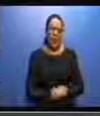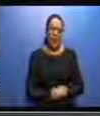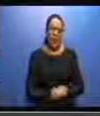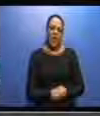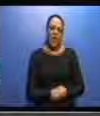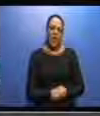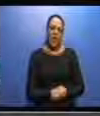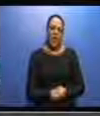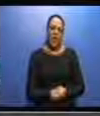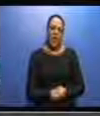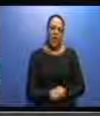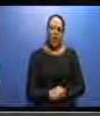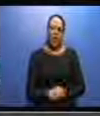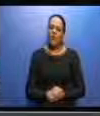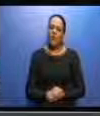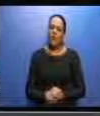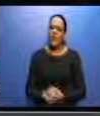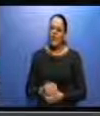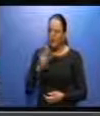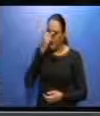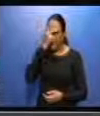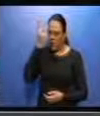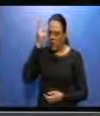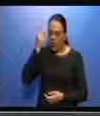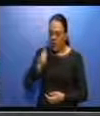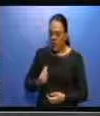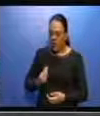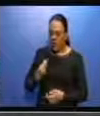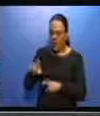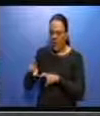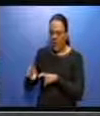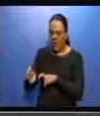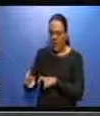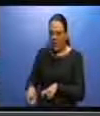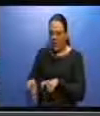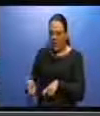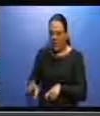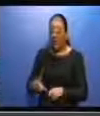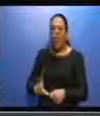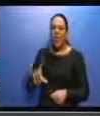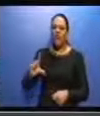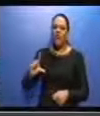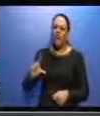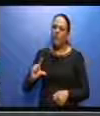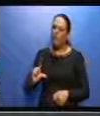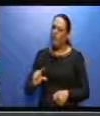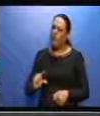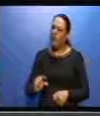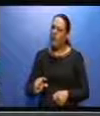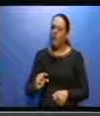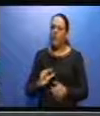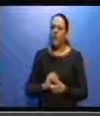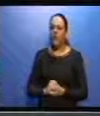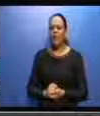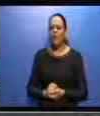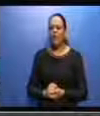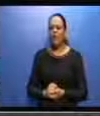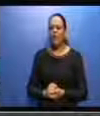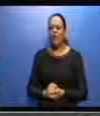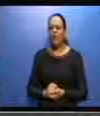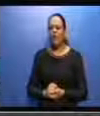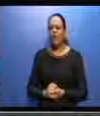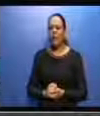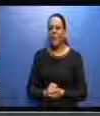no campo né diminuiu muito né a população que vive no campo ou seja o êxodo rural contribuiu aí para o processo de